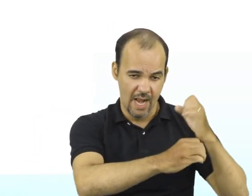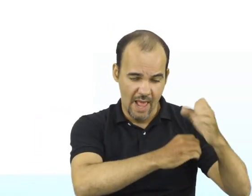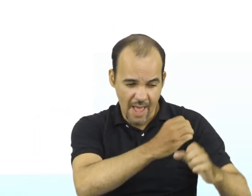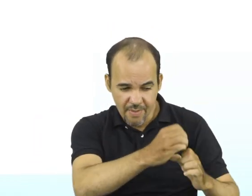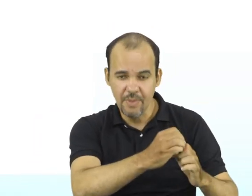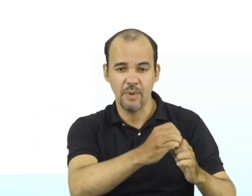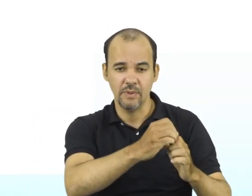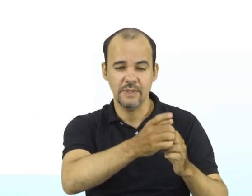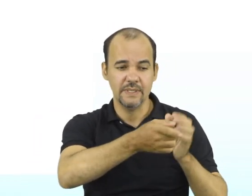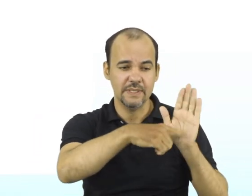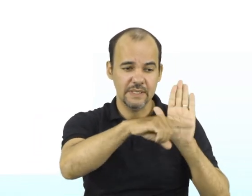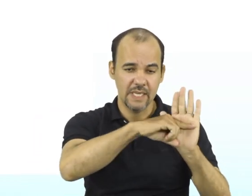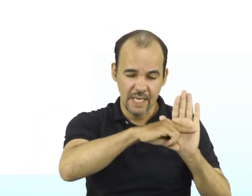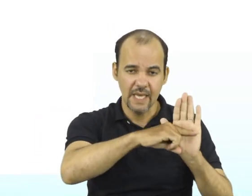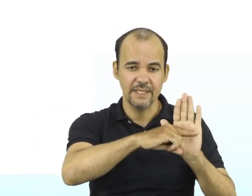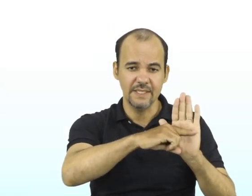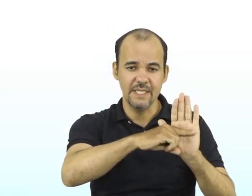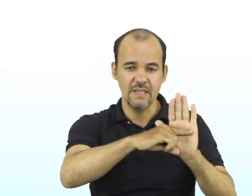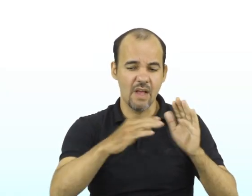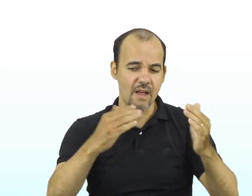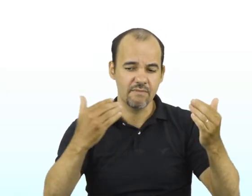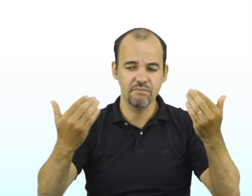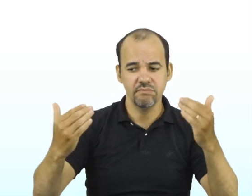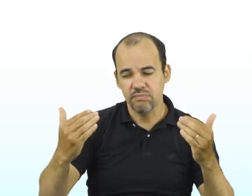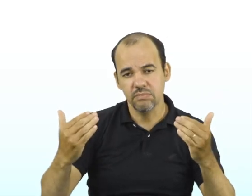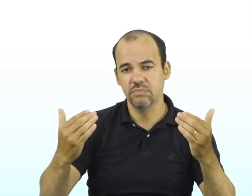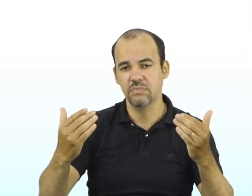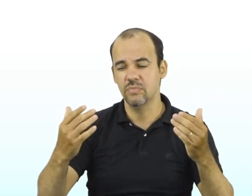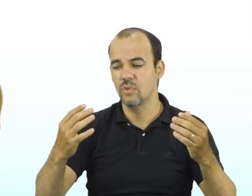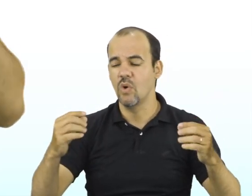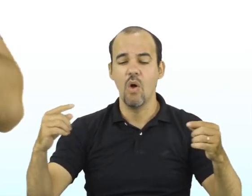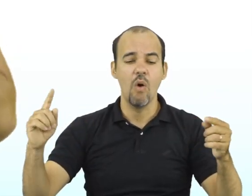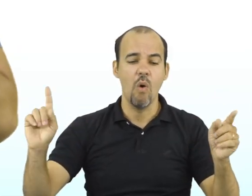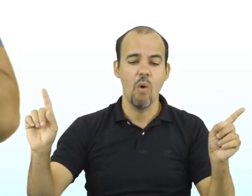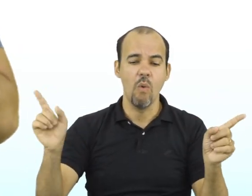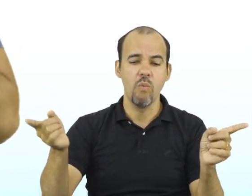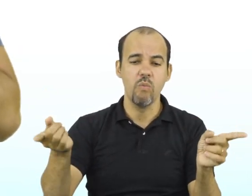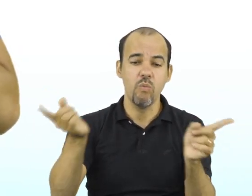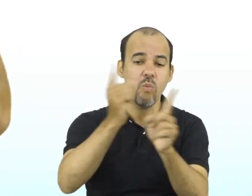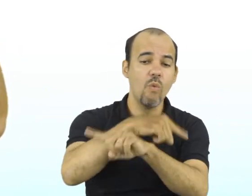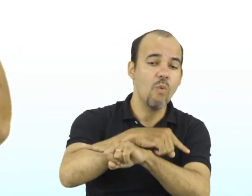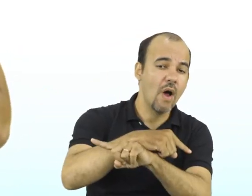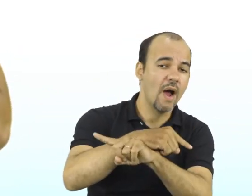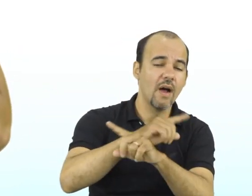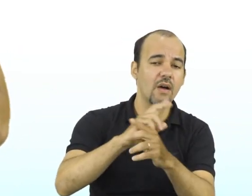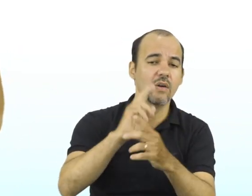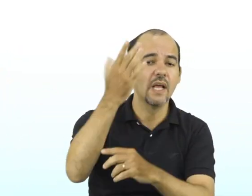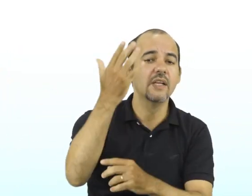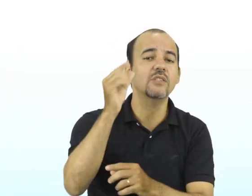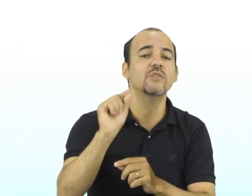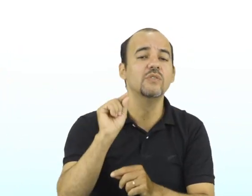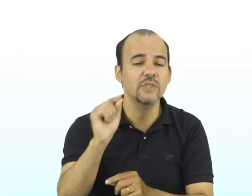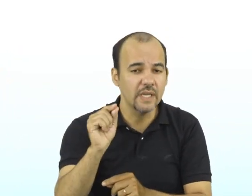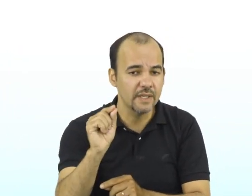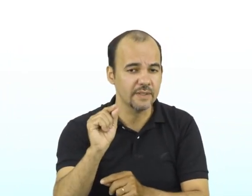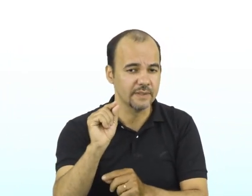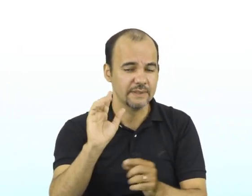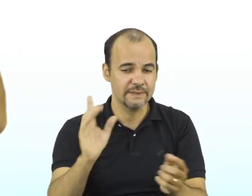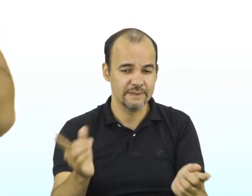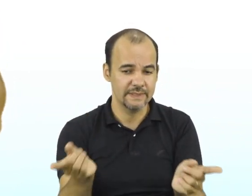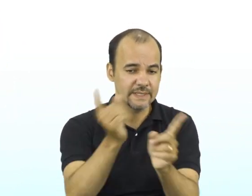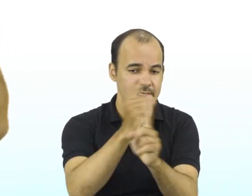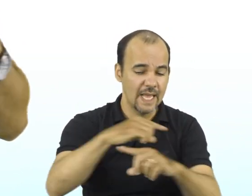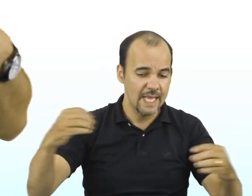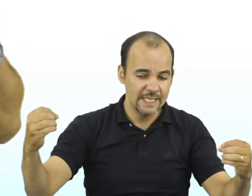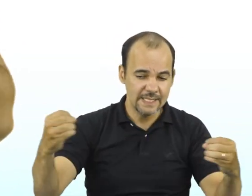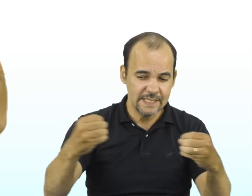negativa, tá na eletrosfera. O que acontece com cargas opostas? Oi? Isso